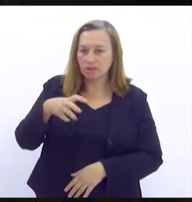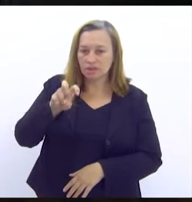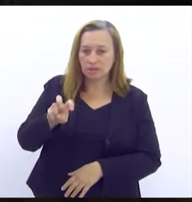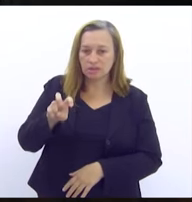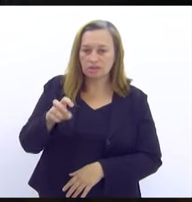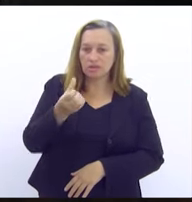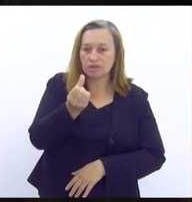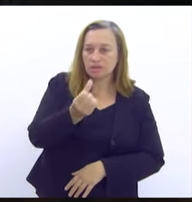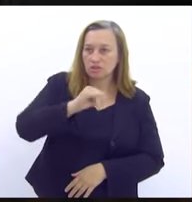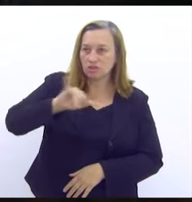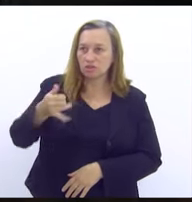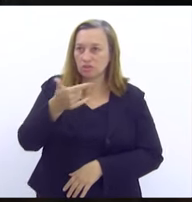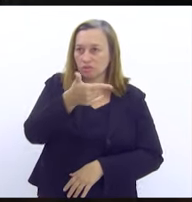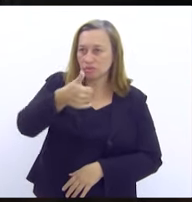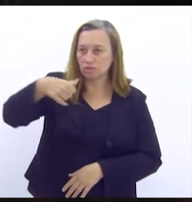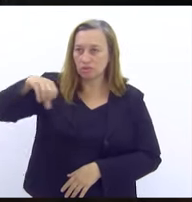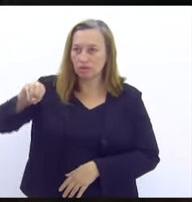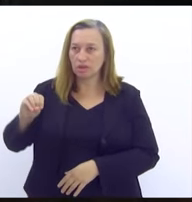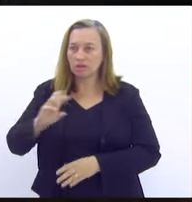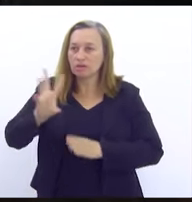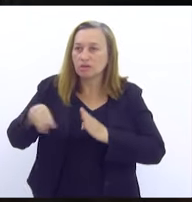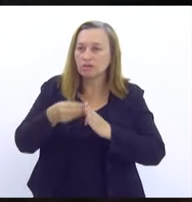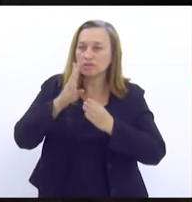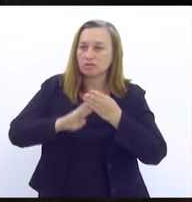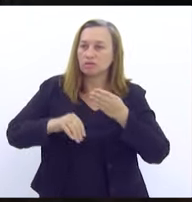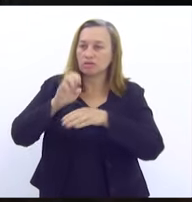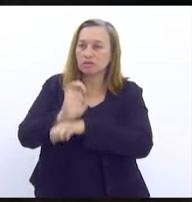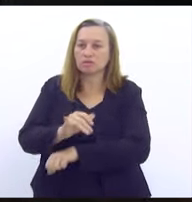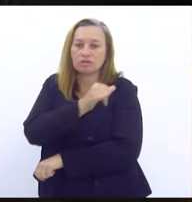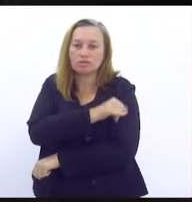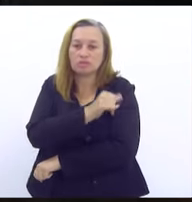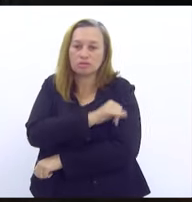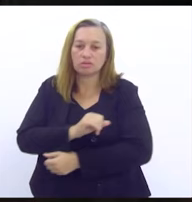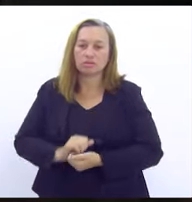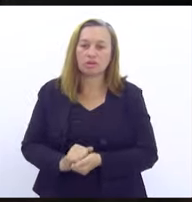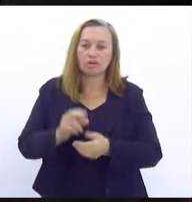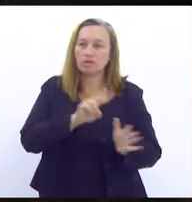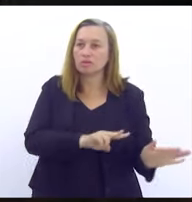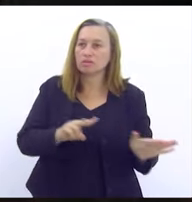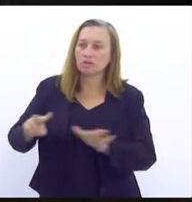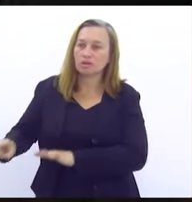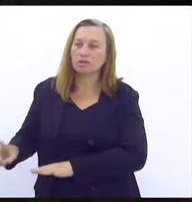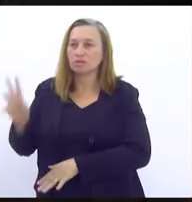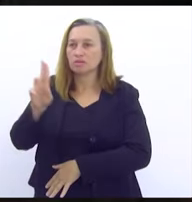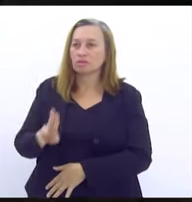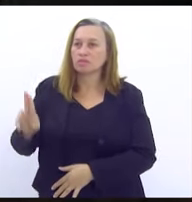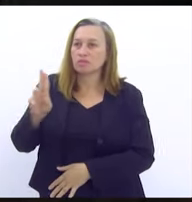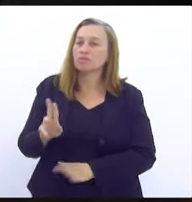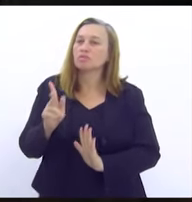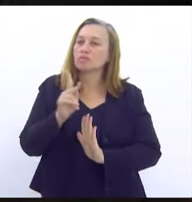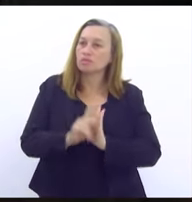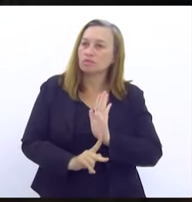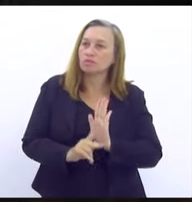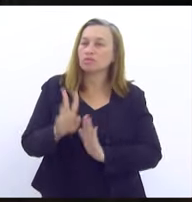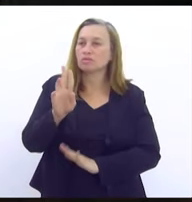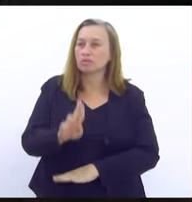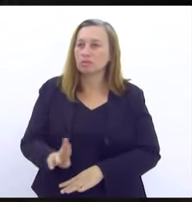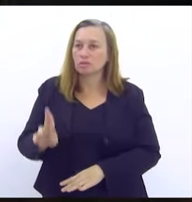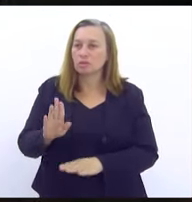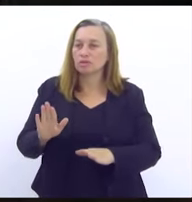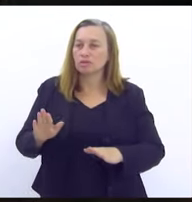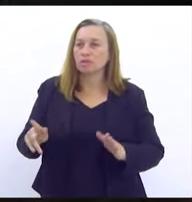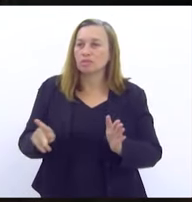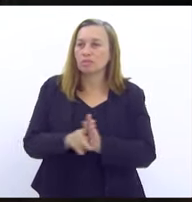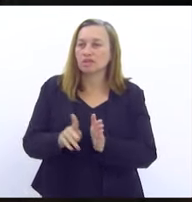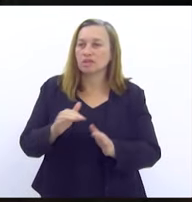de 2010, para instituir no calendário oficial do Estado do Rio de Janeiro a Semana Universitária e o projeto Universidade para Todos,